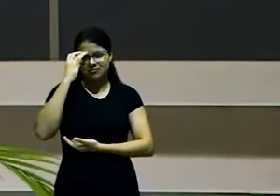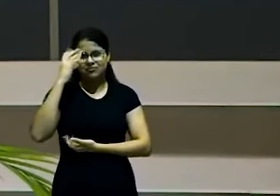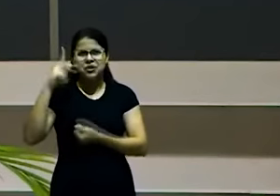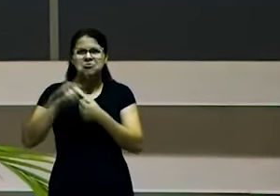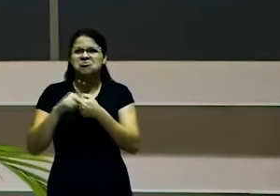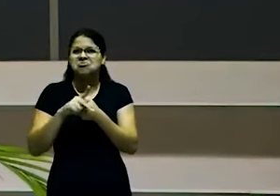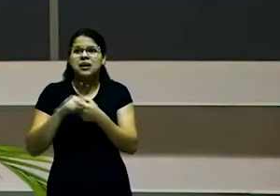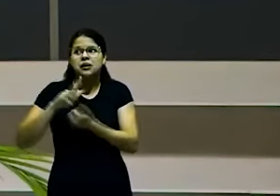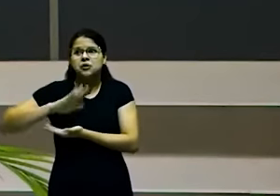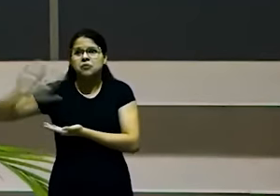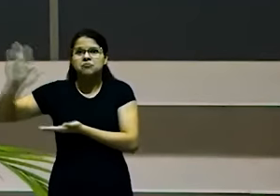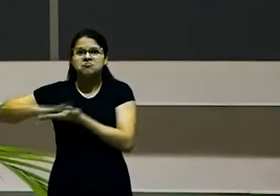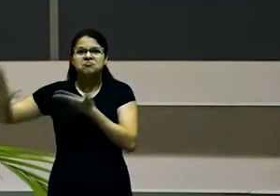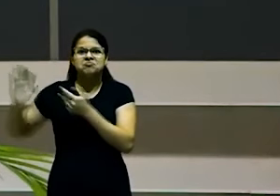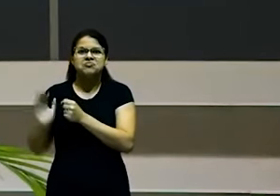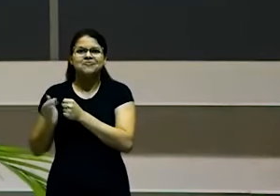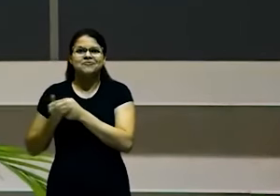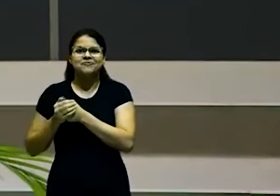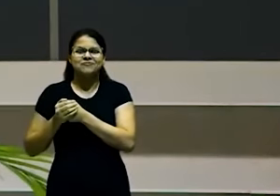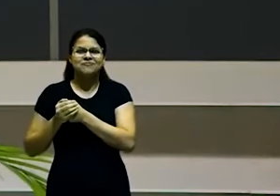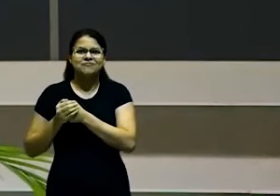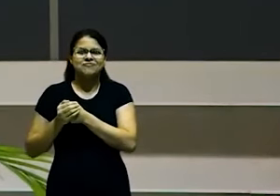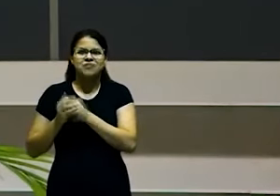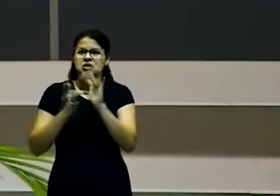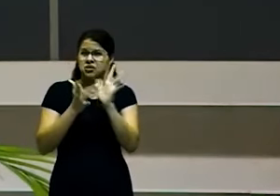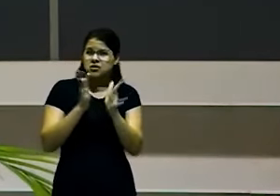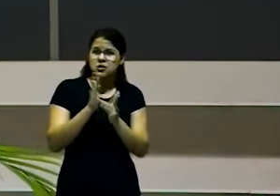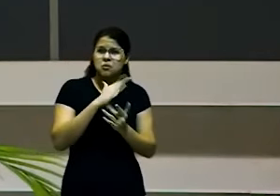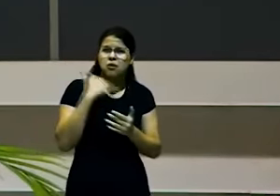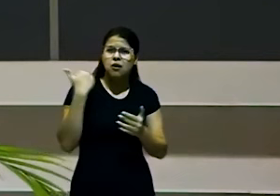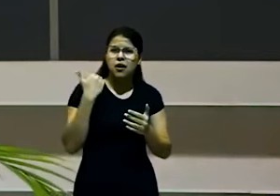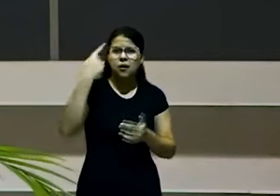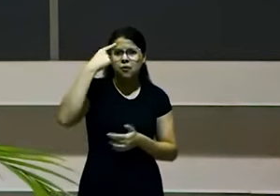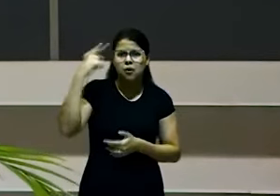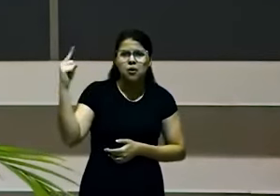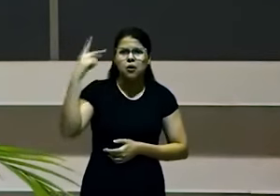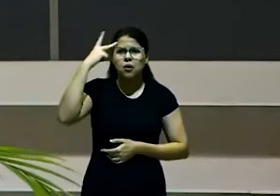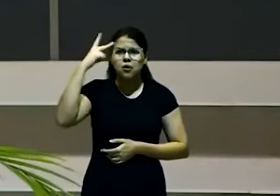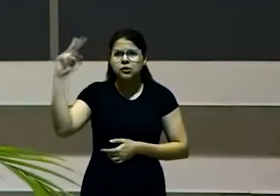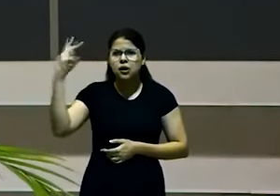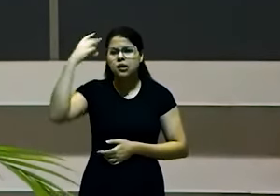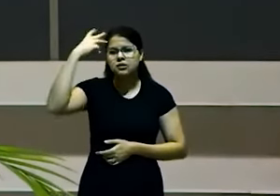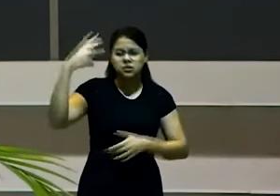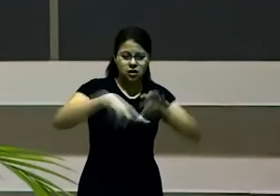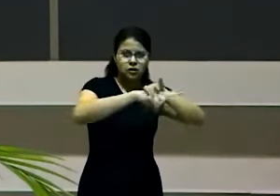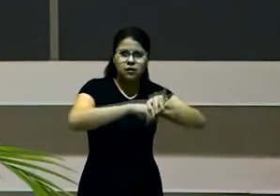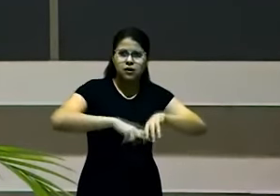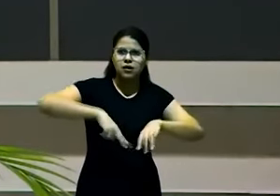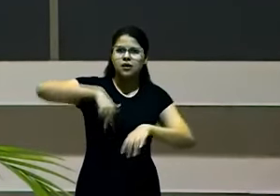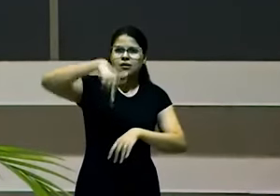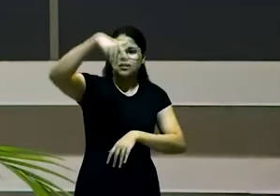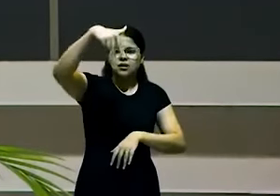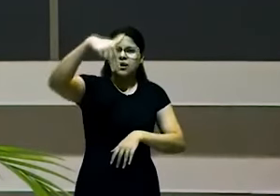entre eles Jesus foi morto ressuscitado a Bíblia diz que quando Maria ela